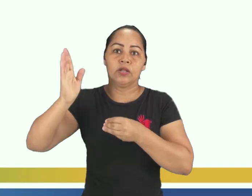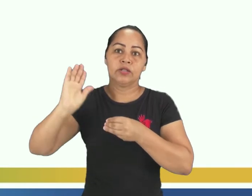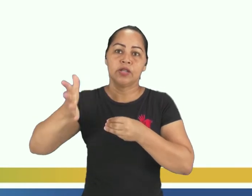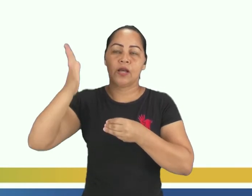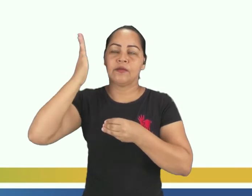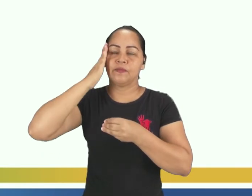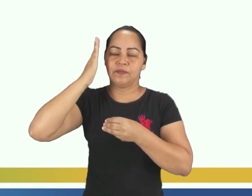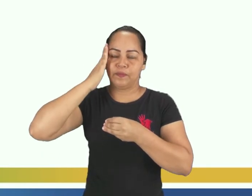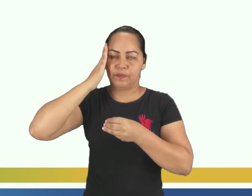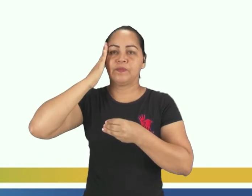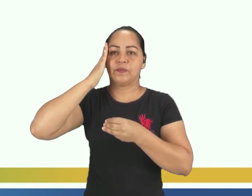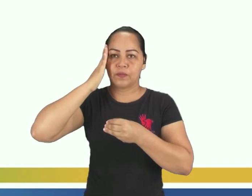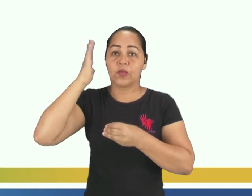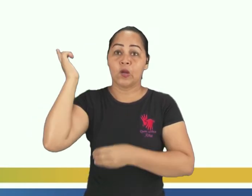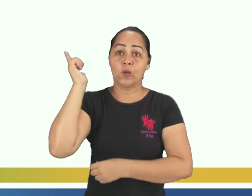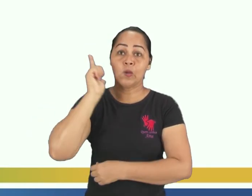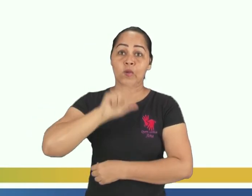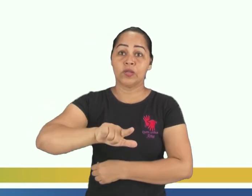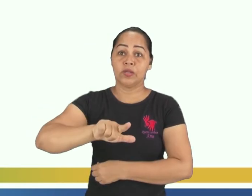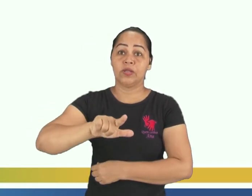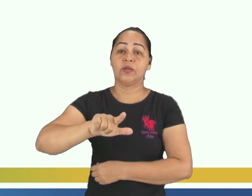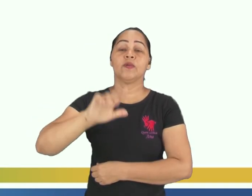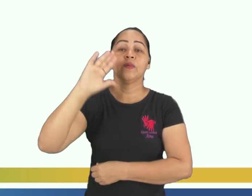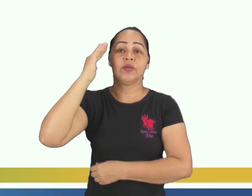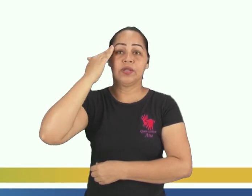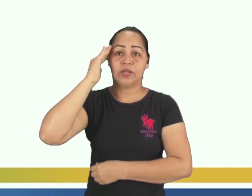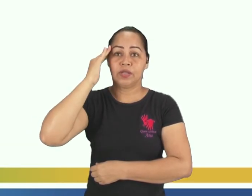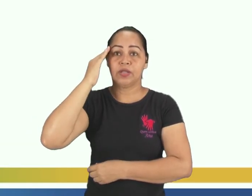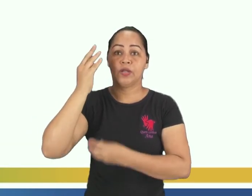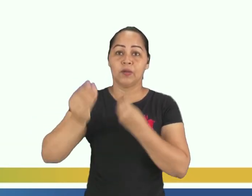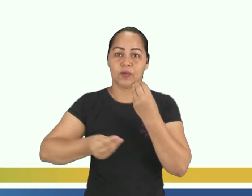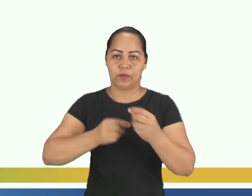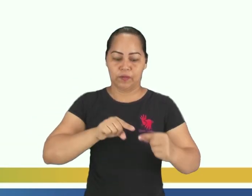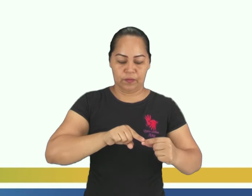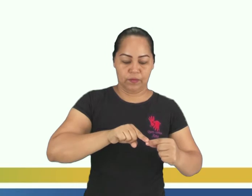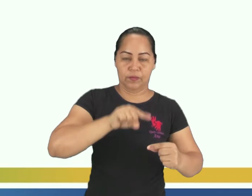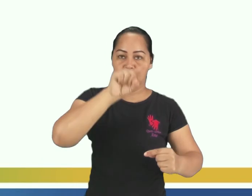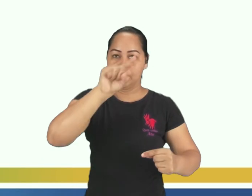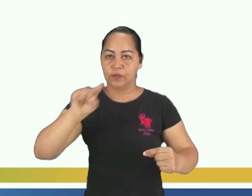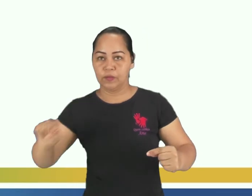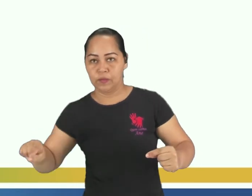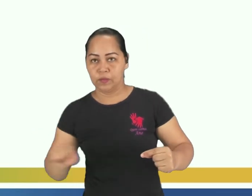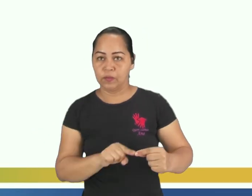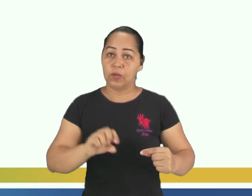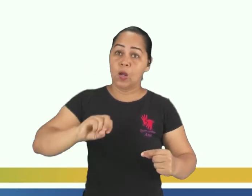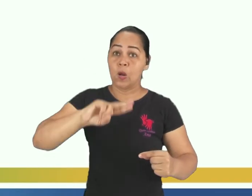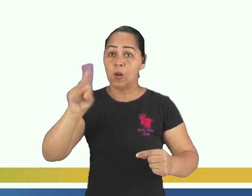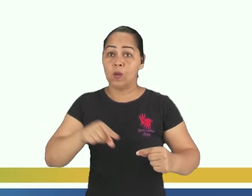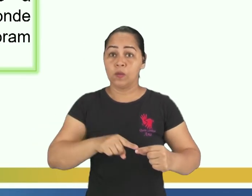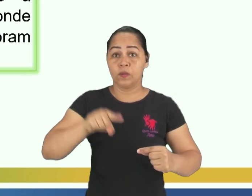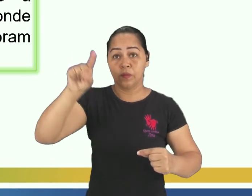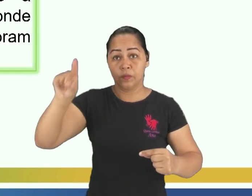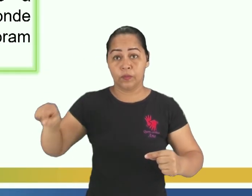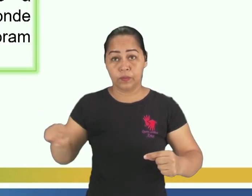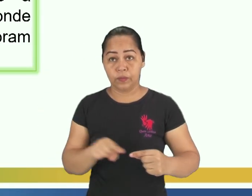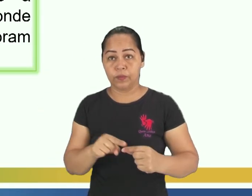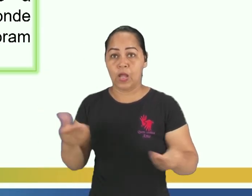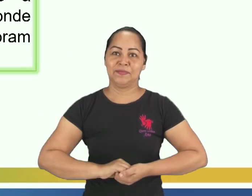dizer que você está conseguindo compreender o nosso conteúdo de triângulos. Então vamos revisar um pouquinho.